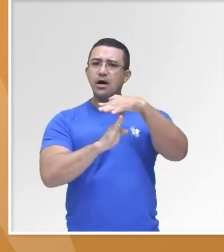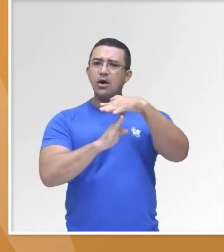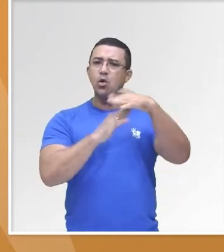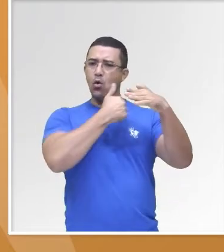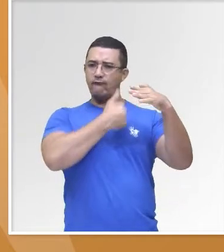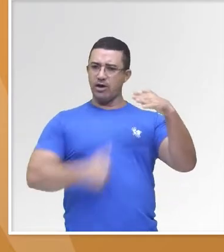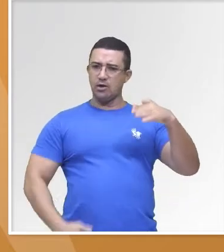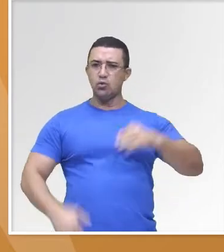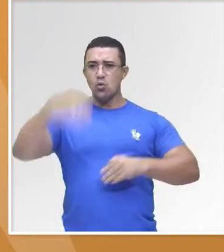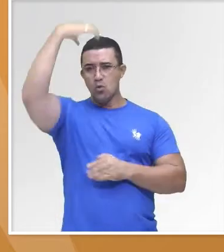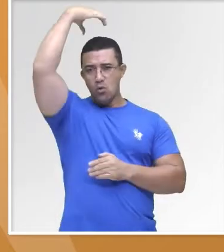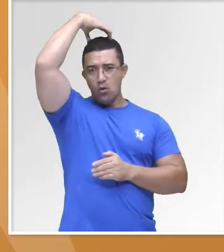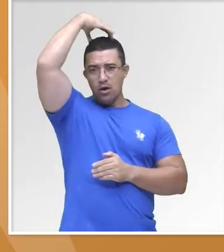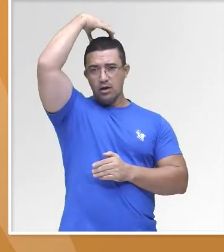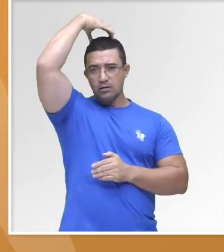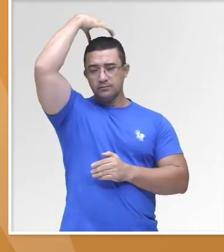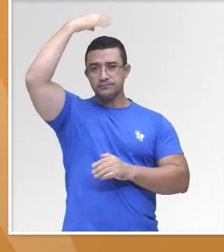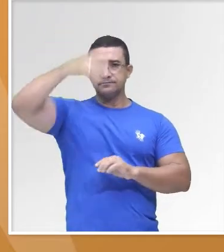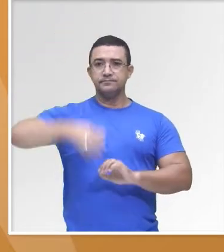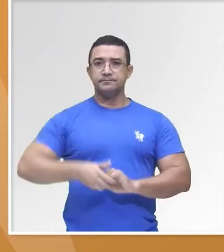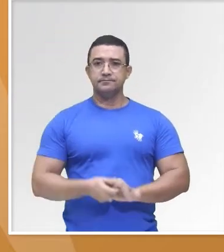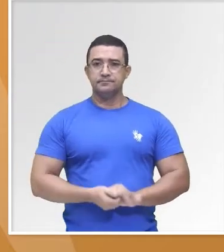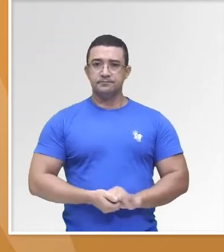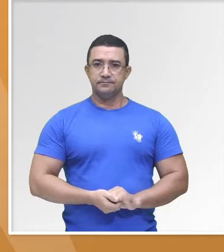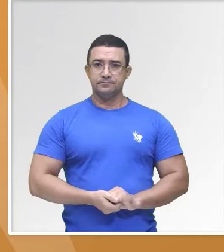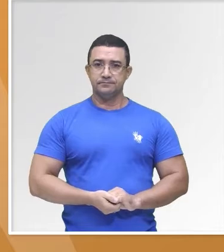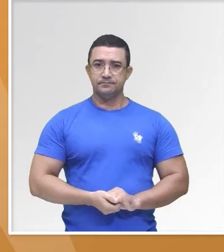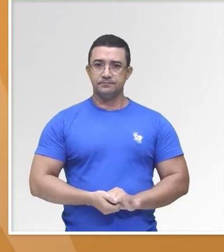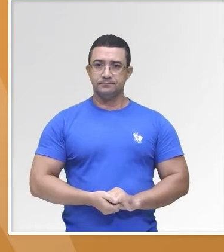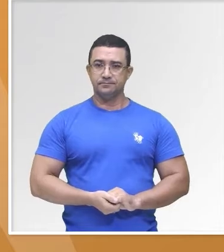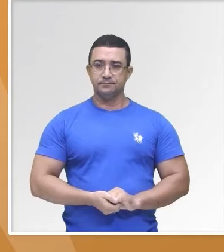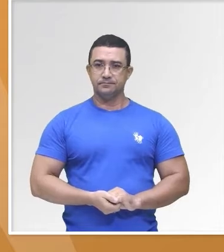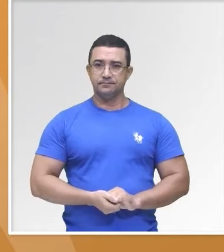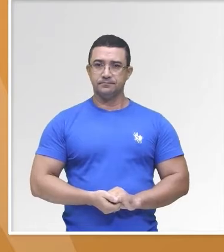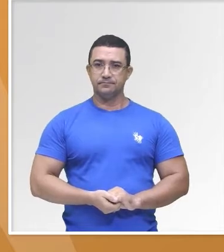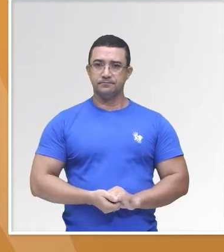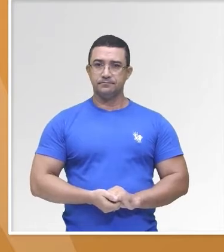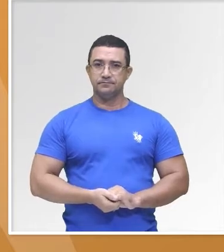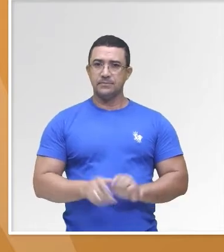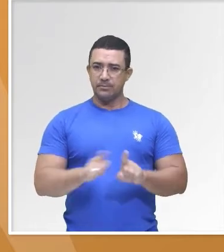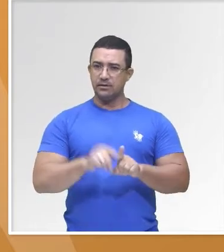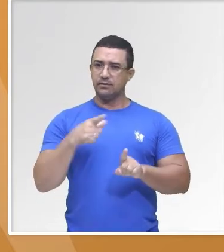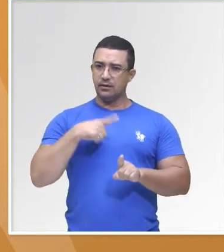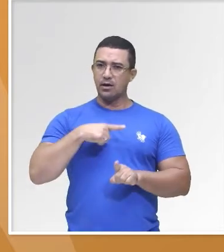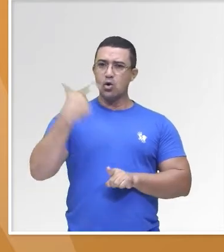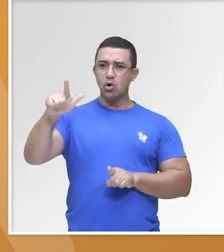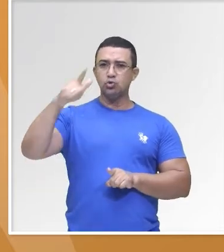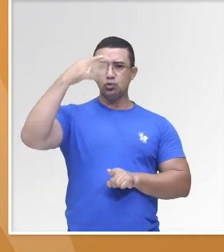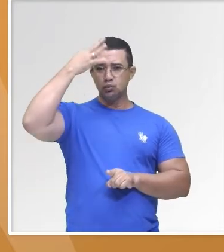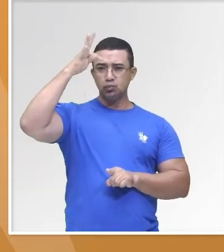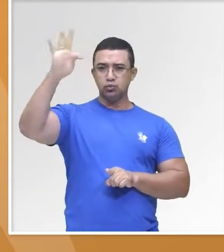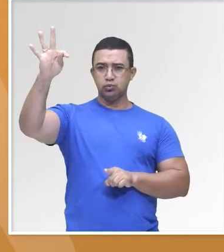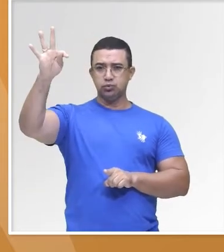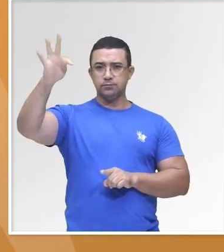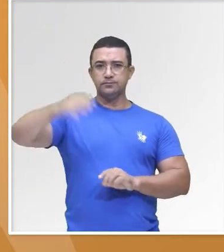numa monarquia constitucional, ok? Vamos lá? Temos mais teóricos.